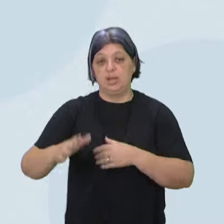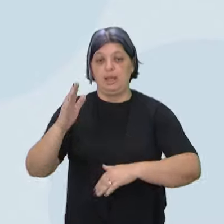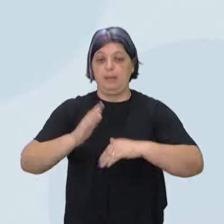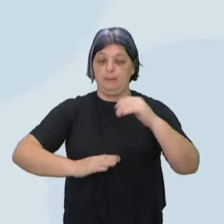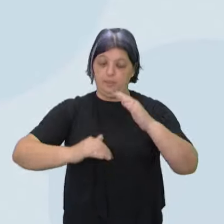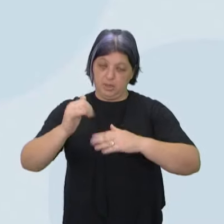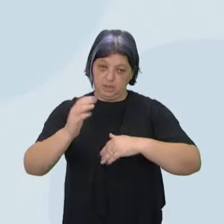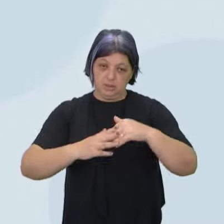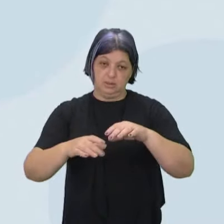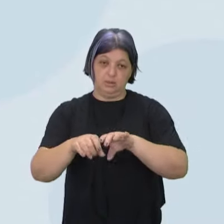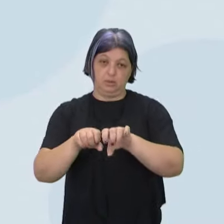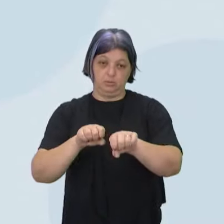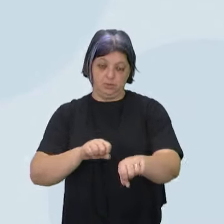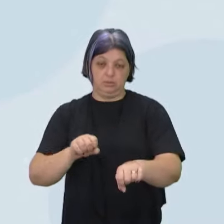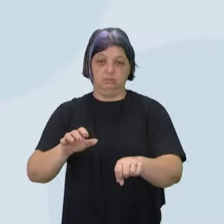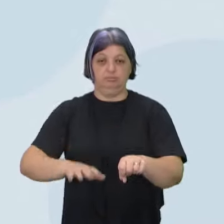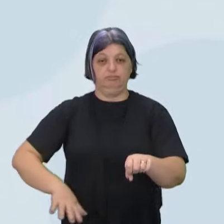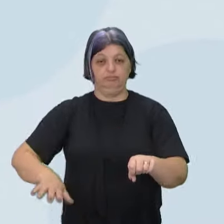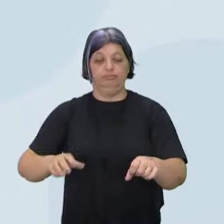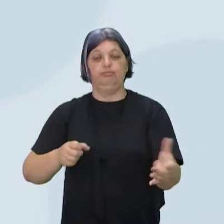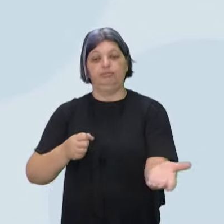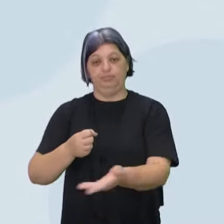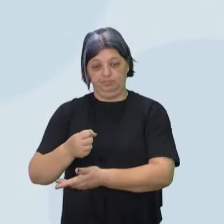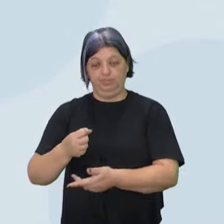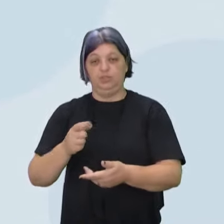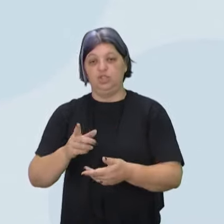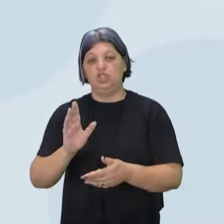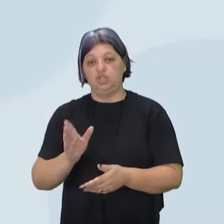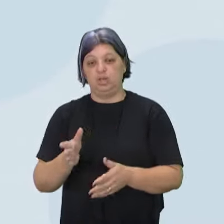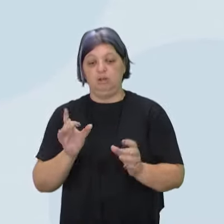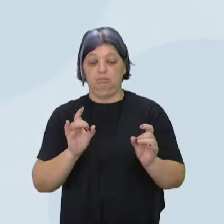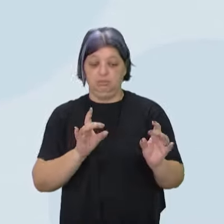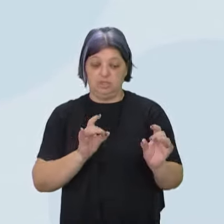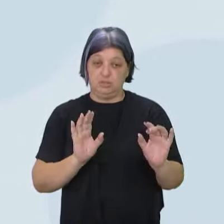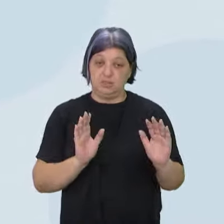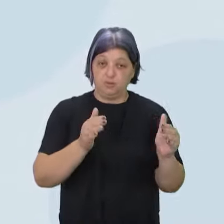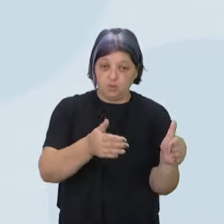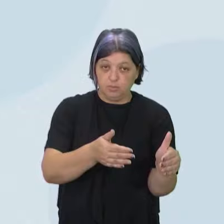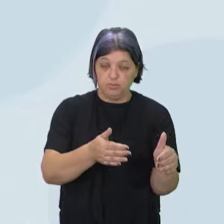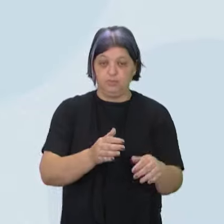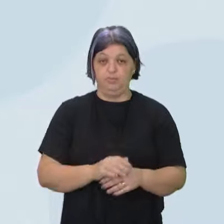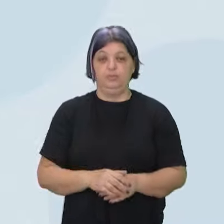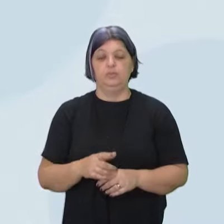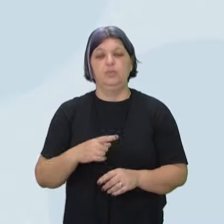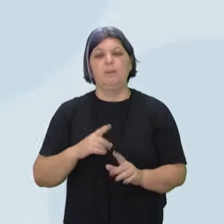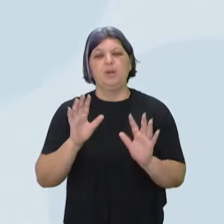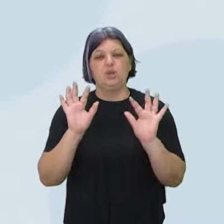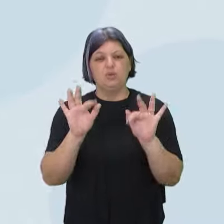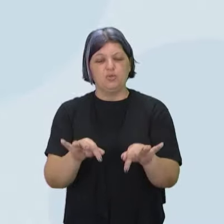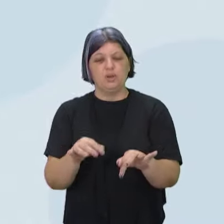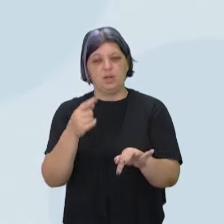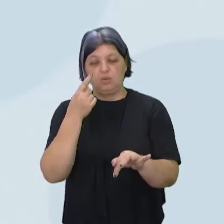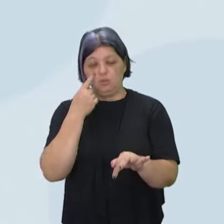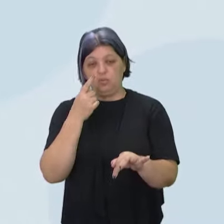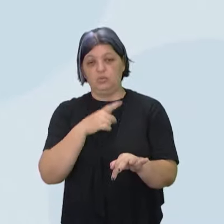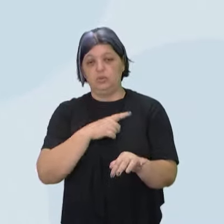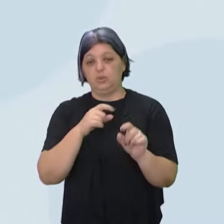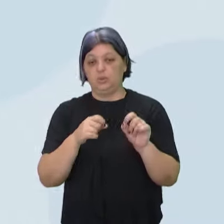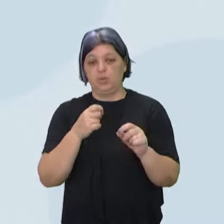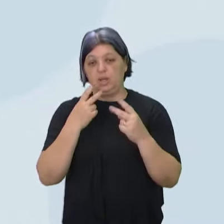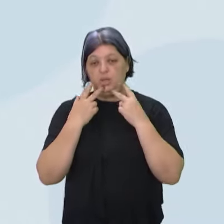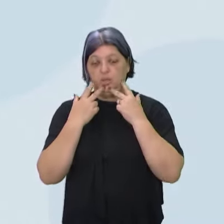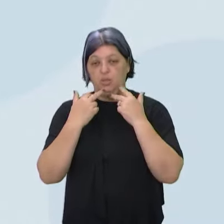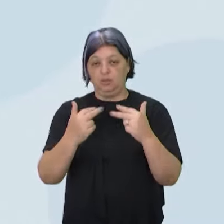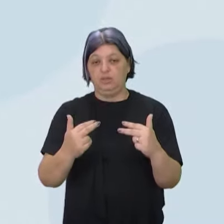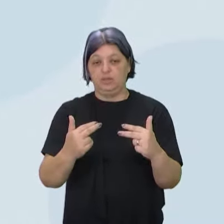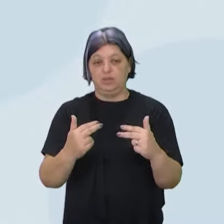da formação geral básica que vai ser trabalhada naquele componente específico. E a gente viu que no finalzinho a gente também tem uma novidade,